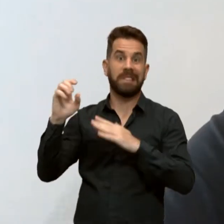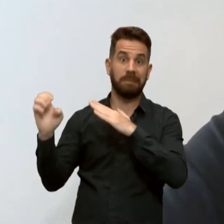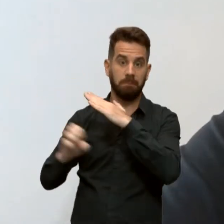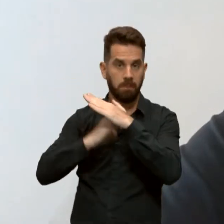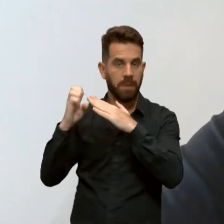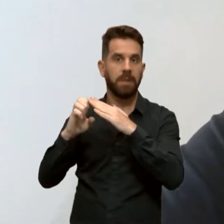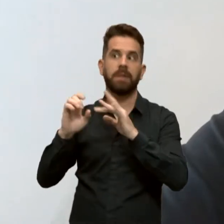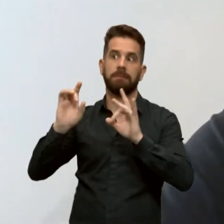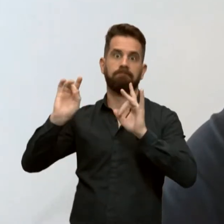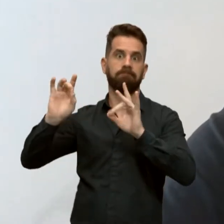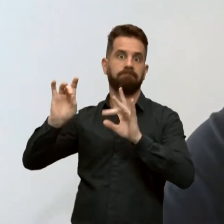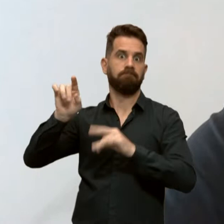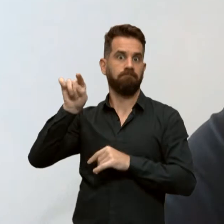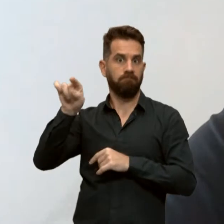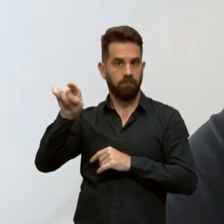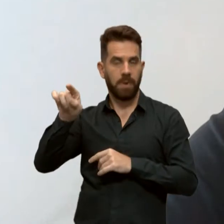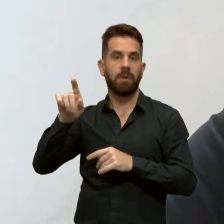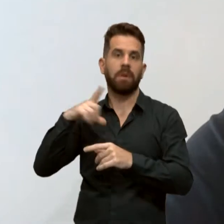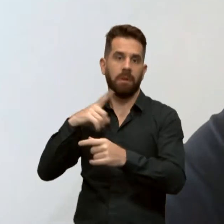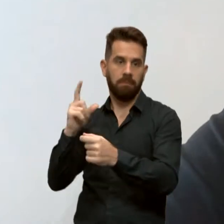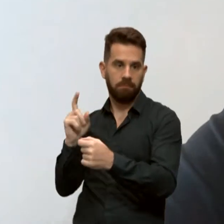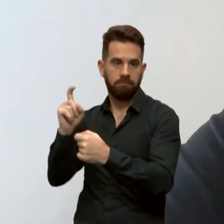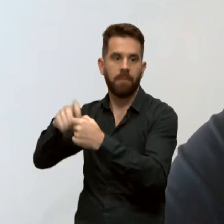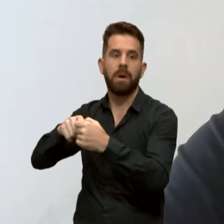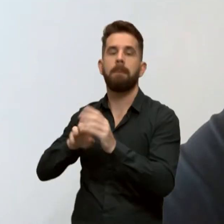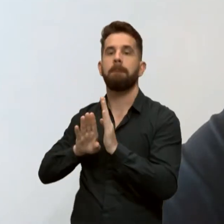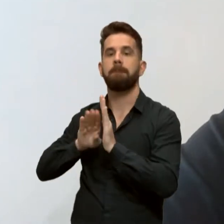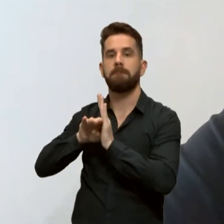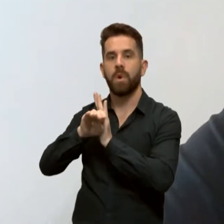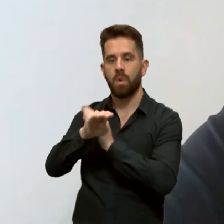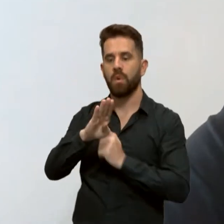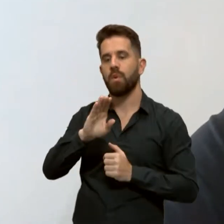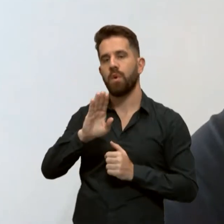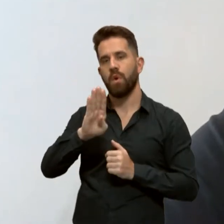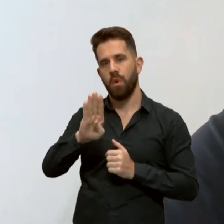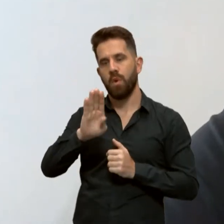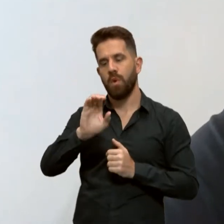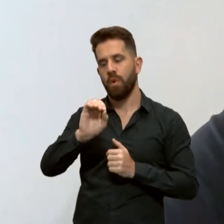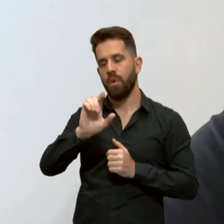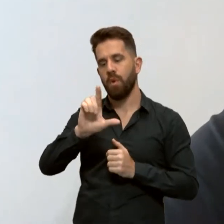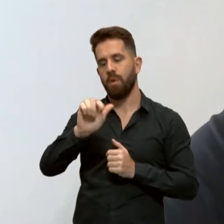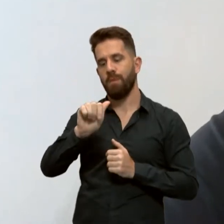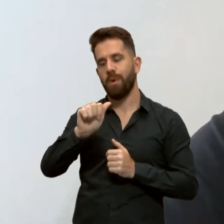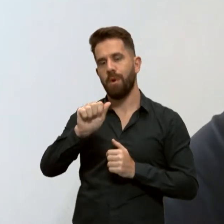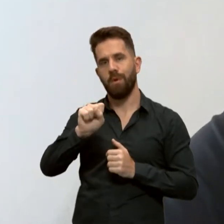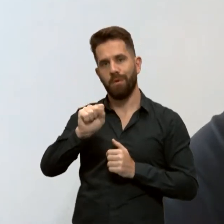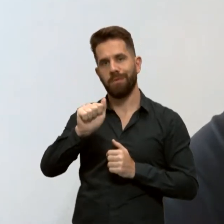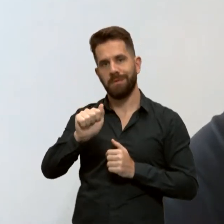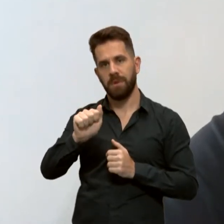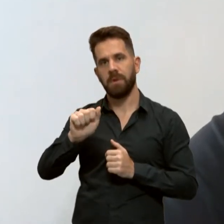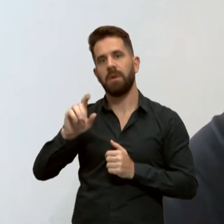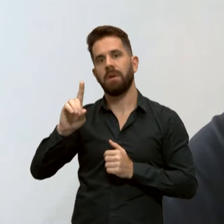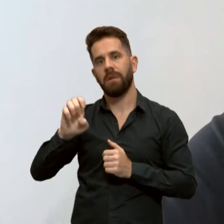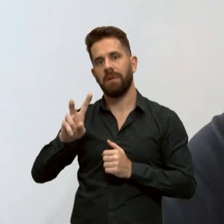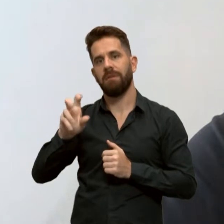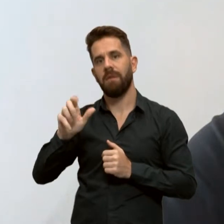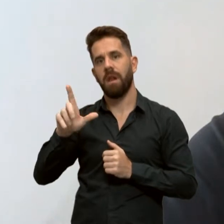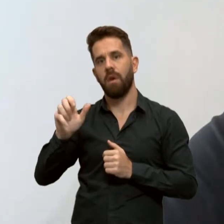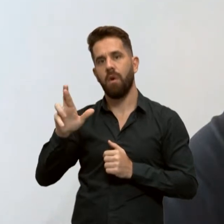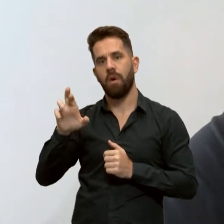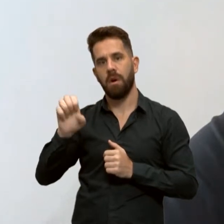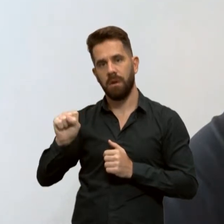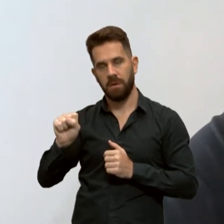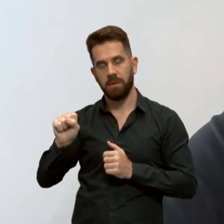estratégia promocional que retorna uma gratificação, Se a gente for utilizar o